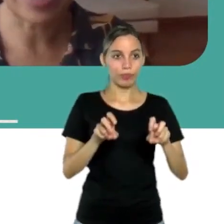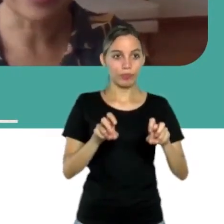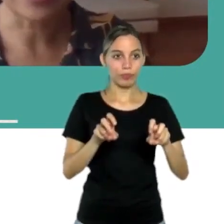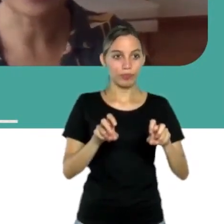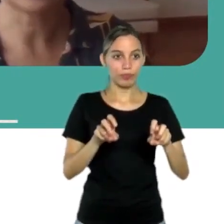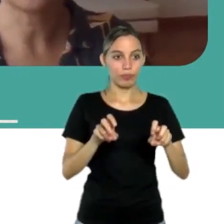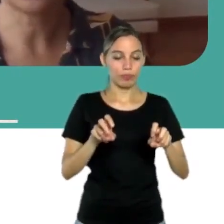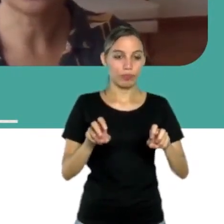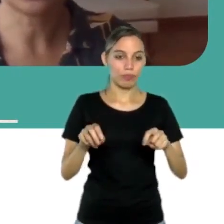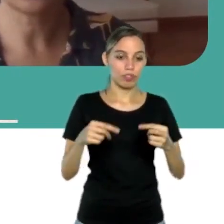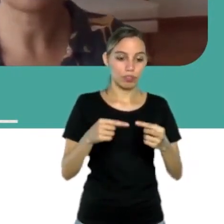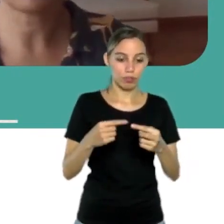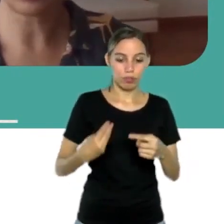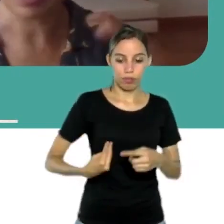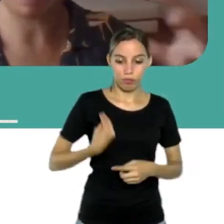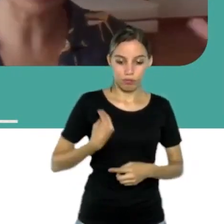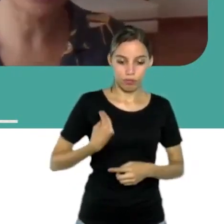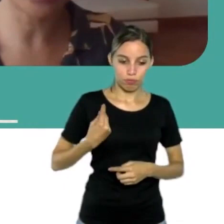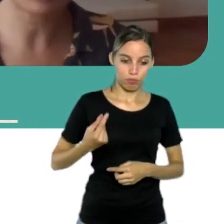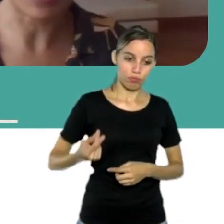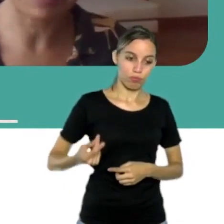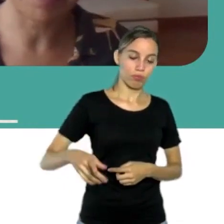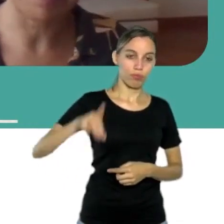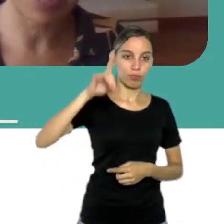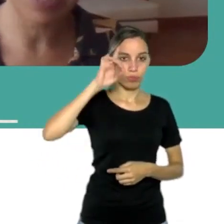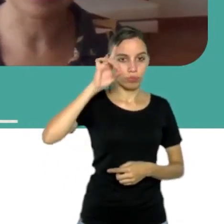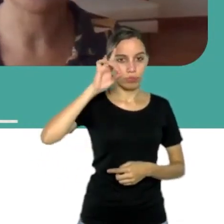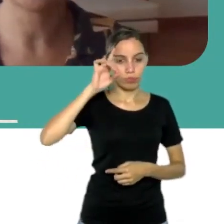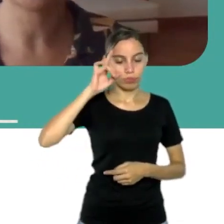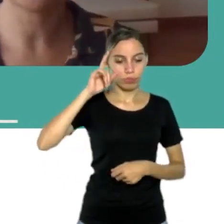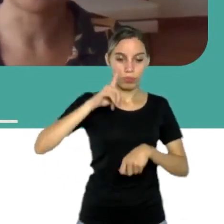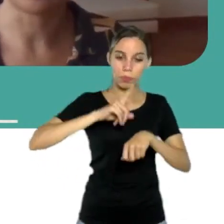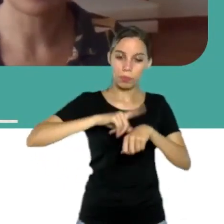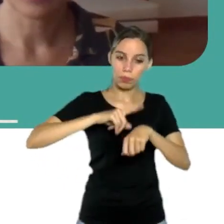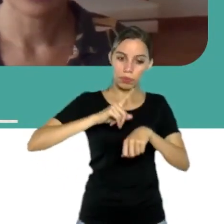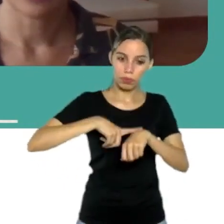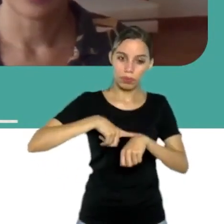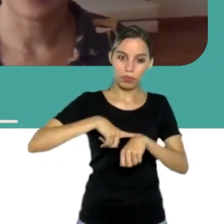das jornadas, né? Do espaço de tempo mesmo,